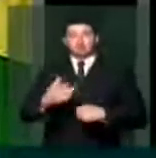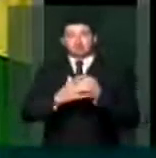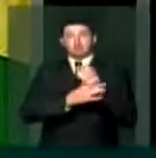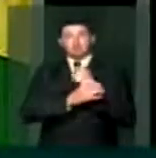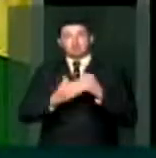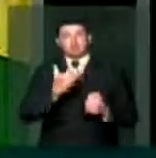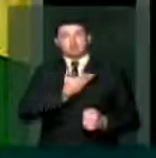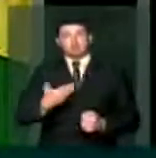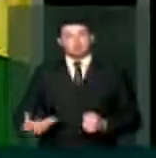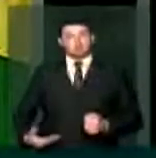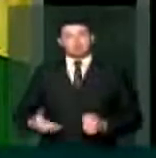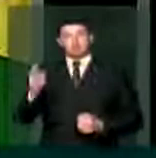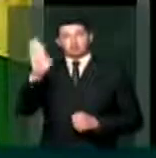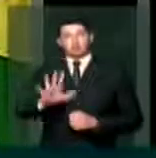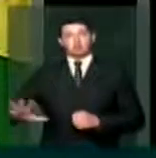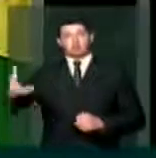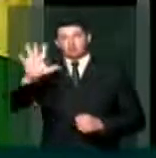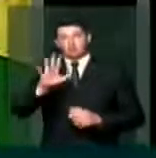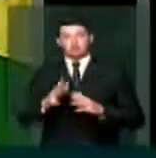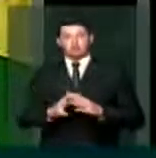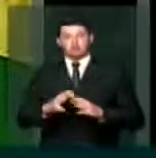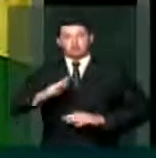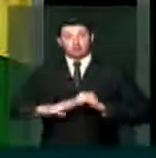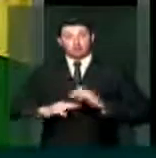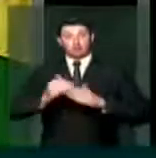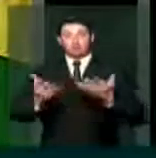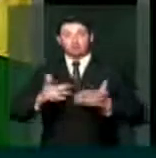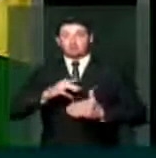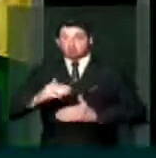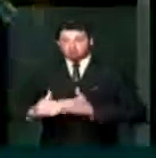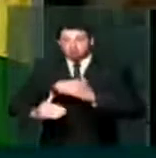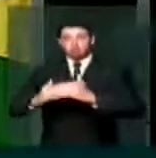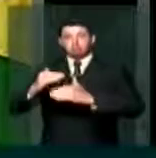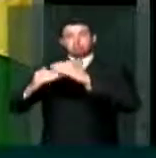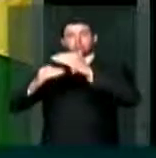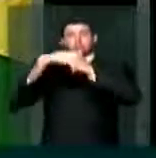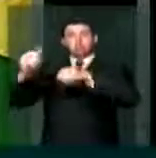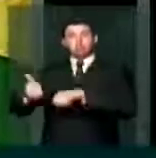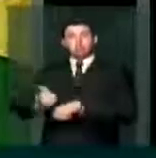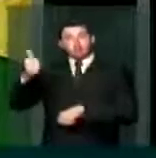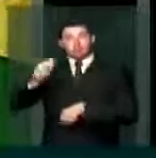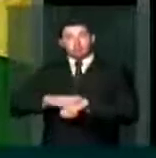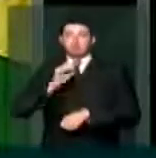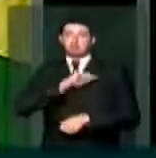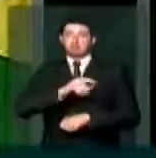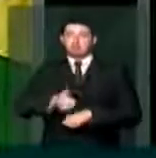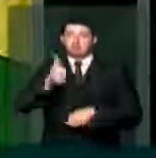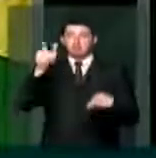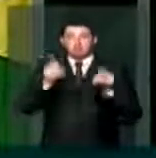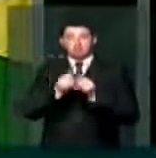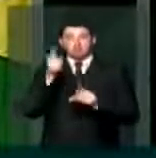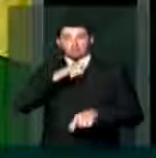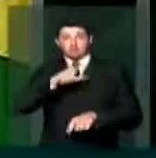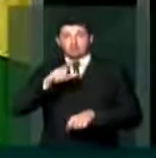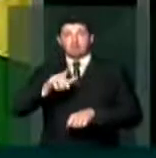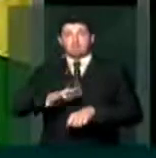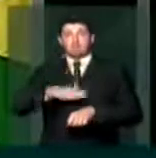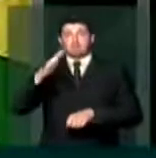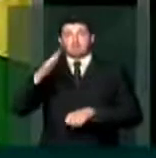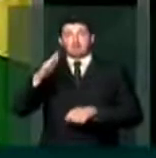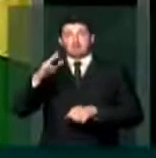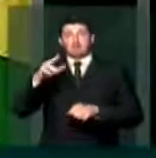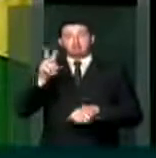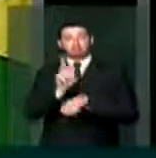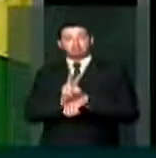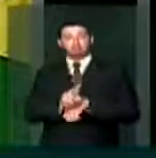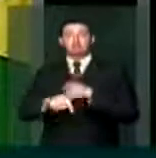segurança pública nacional. Que a carreira seja gradativa e devidamente valorizada para o aperfeiçoamento dos